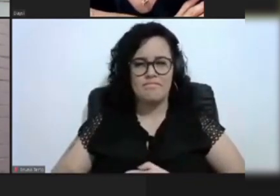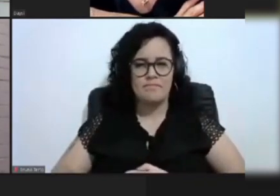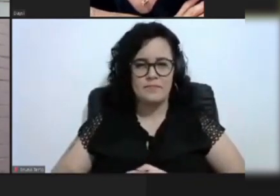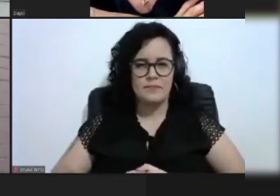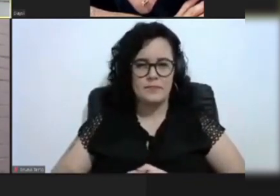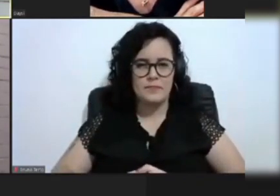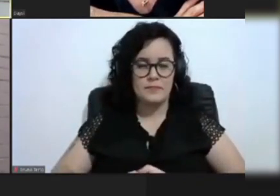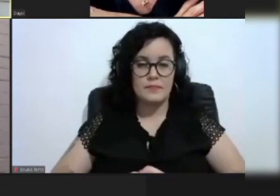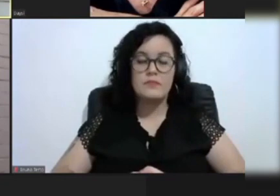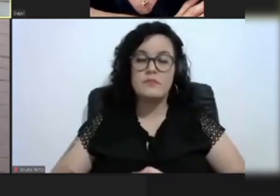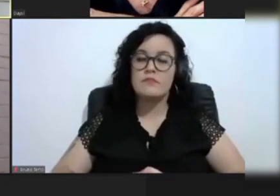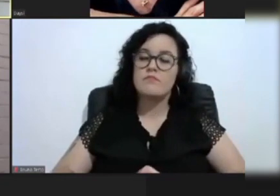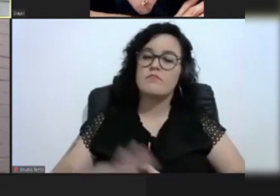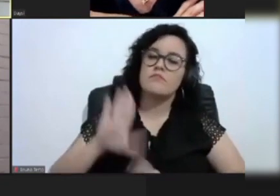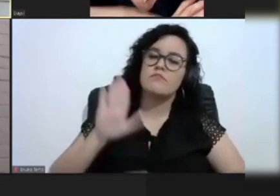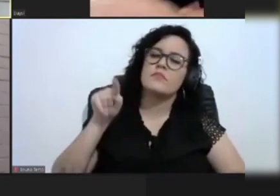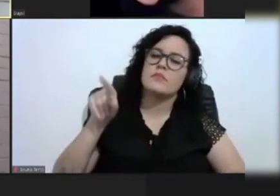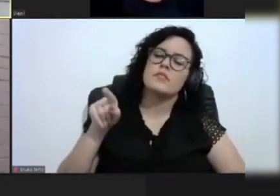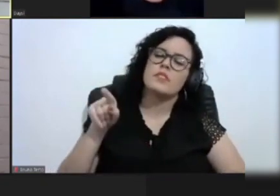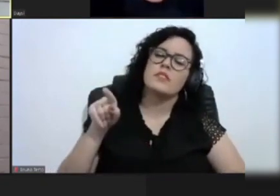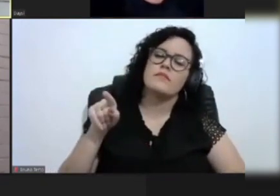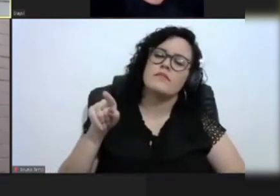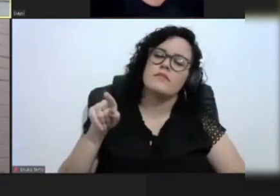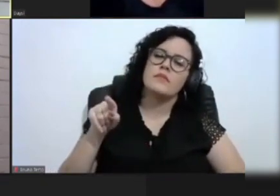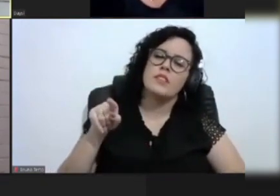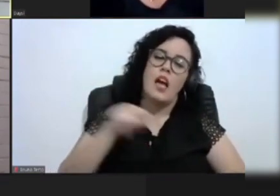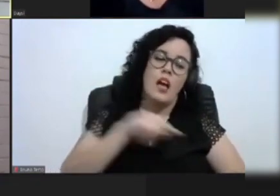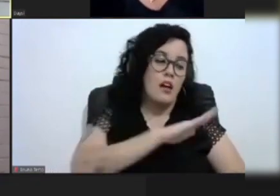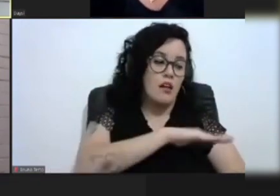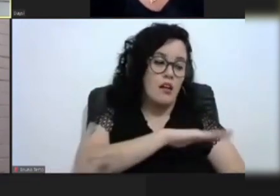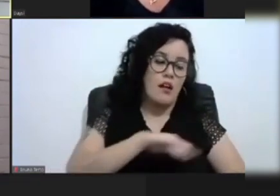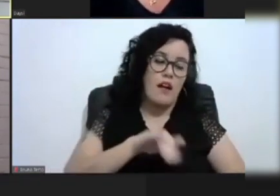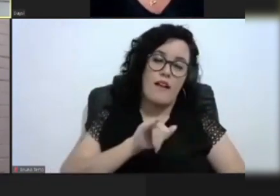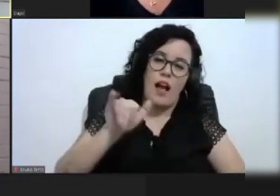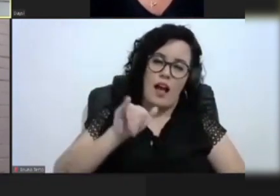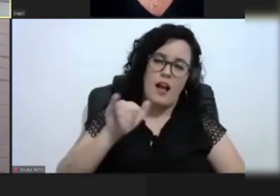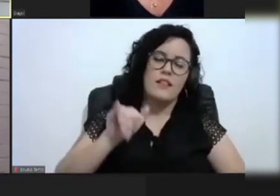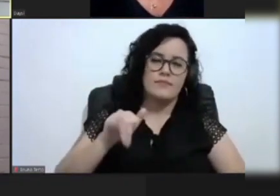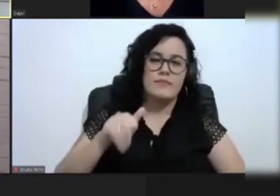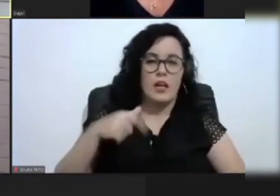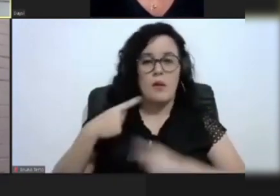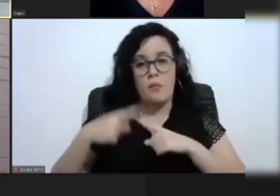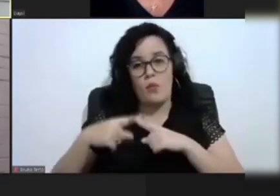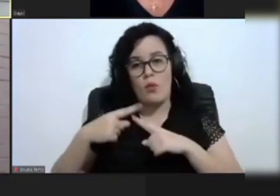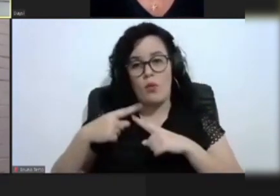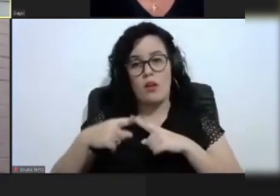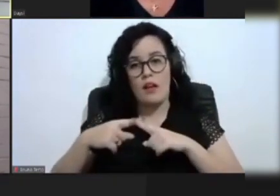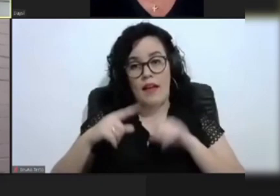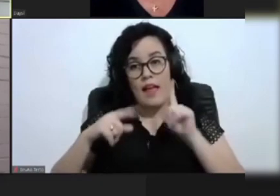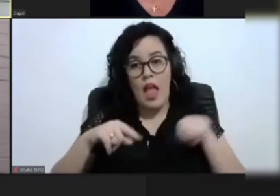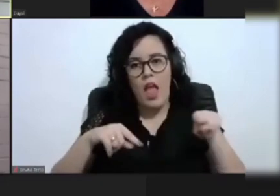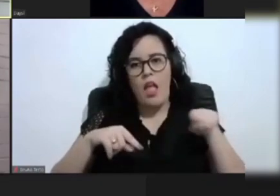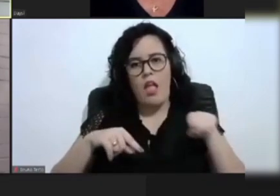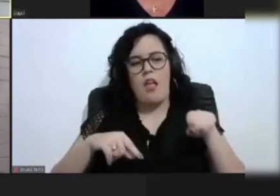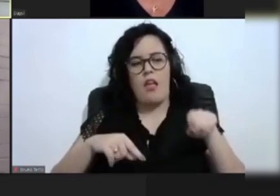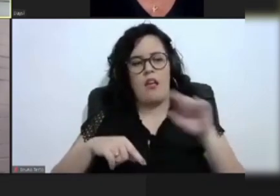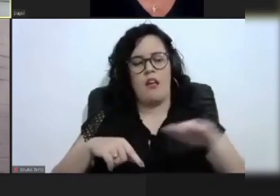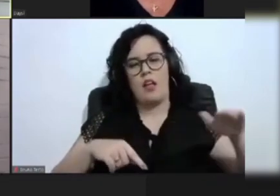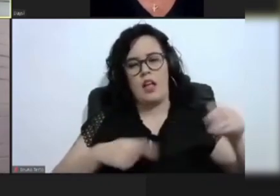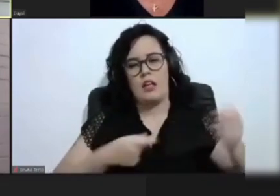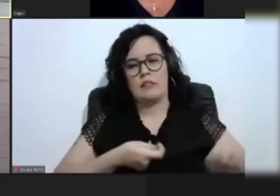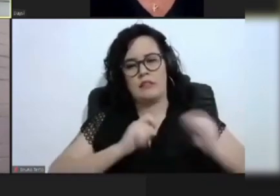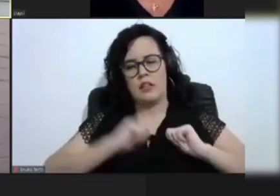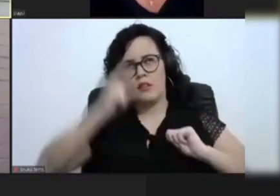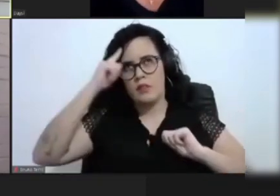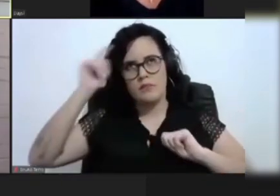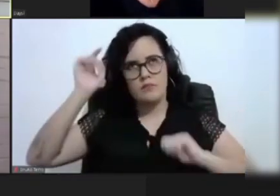E quando você ouve os teus alunos, porque, na verdade, é isso que move, né, as nossas